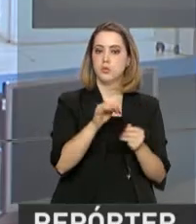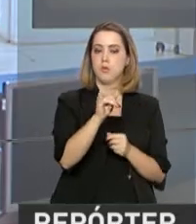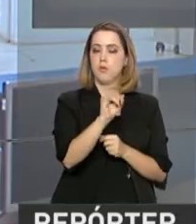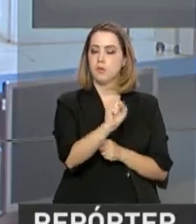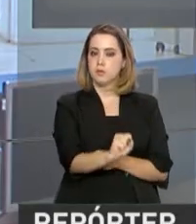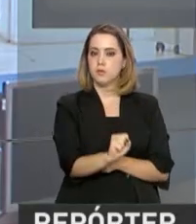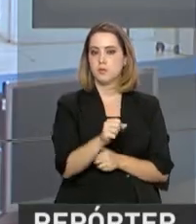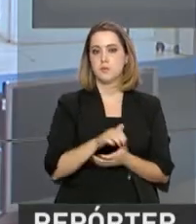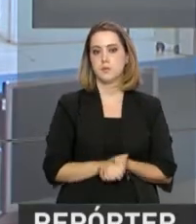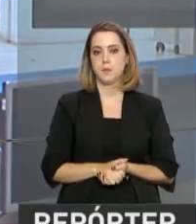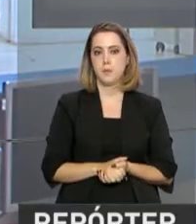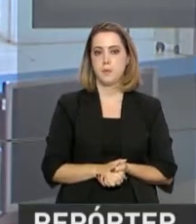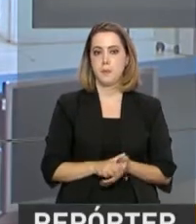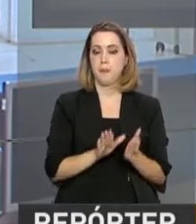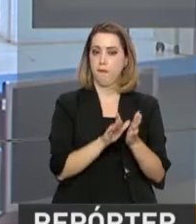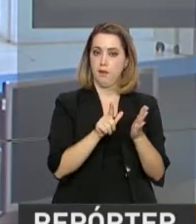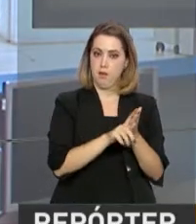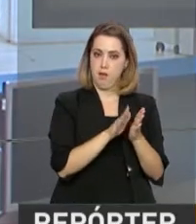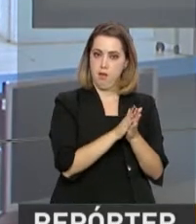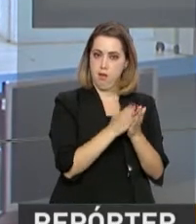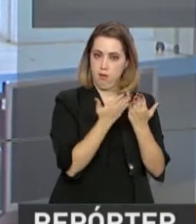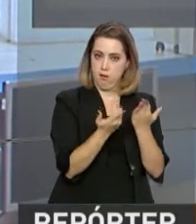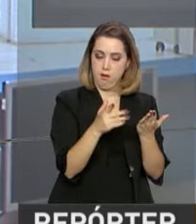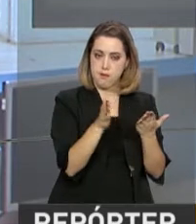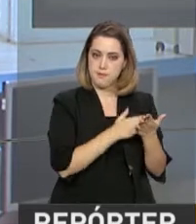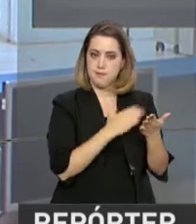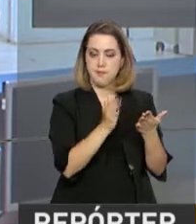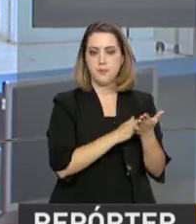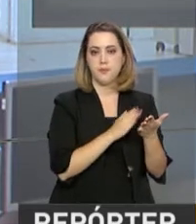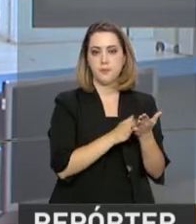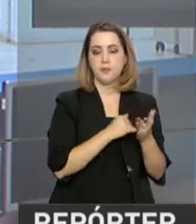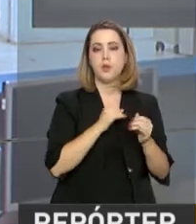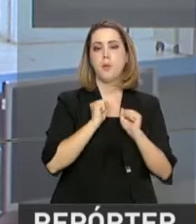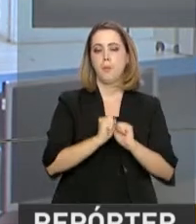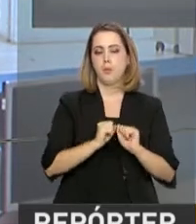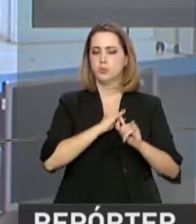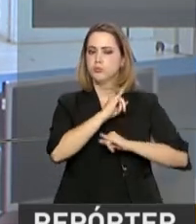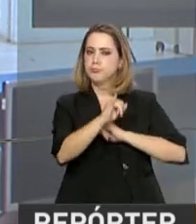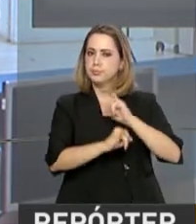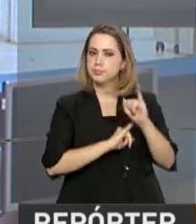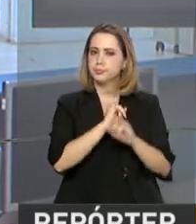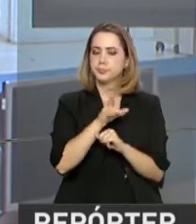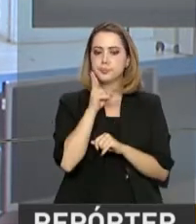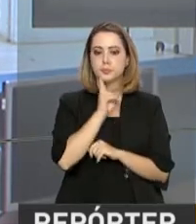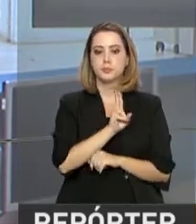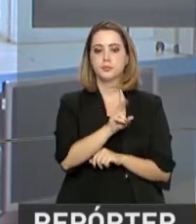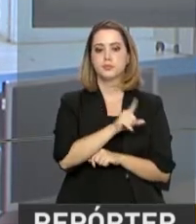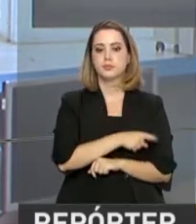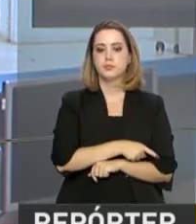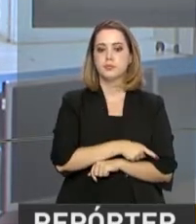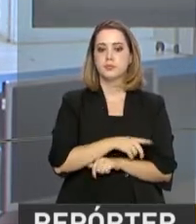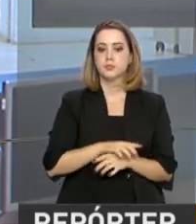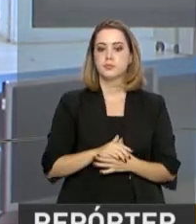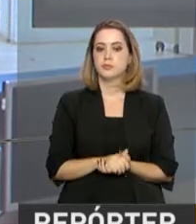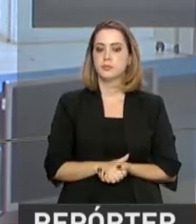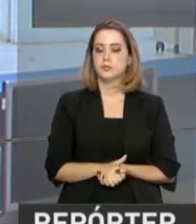a cartilha do participante da redação do enem está disponível para download na internet no site